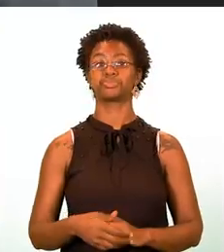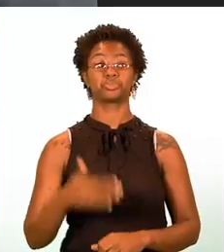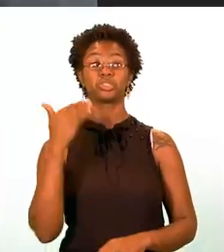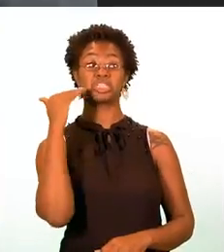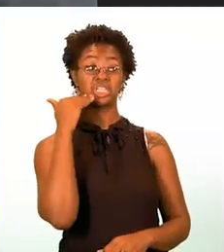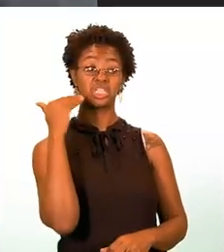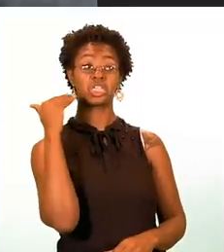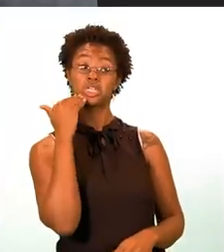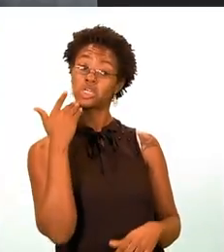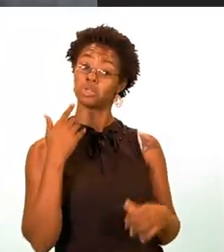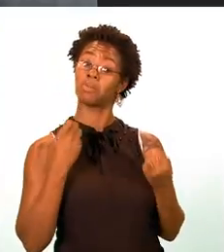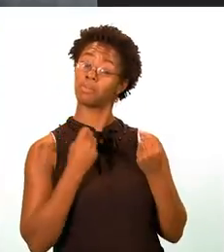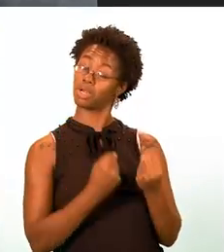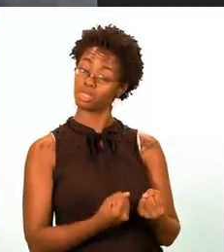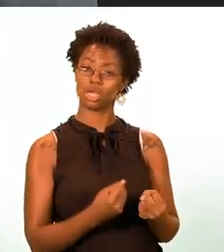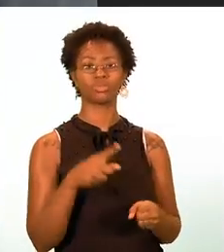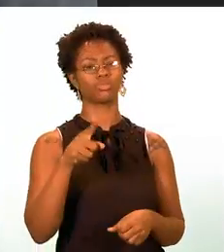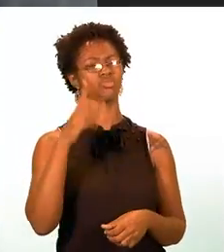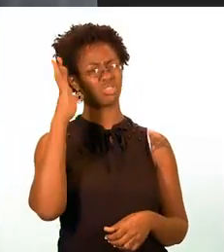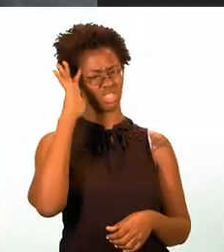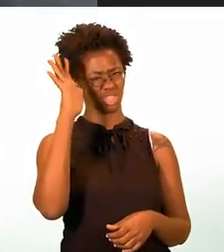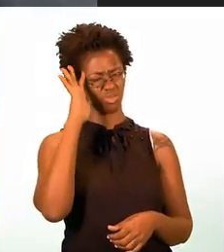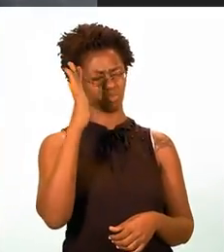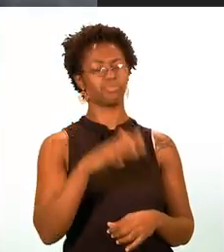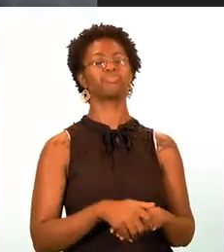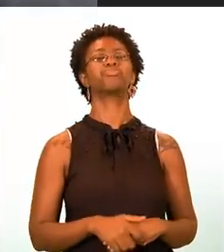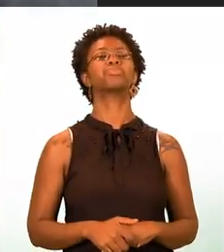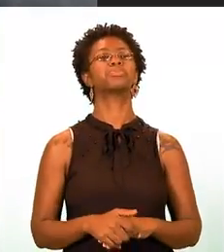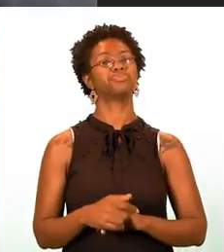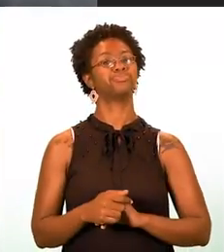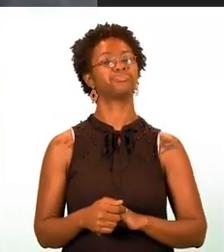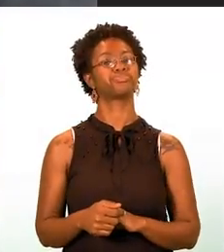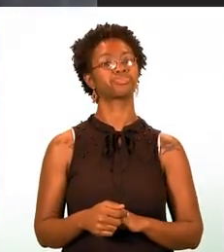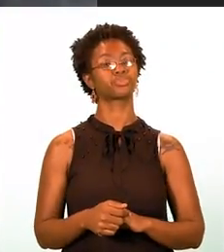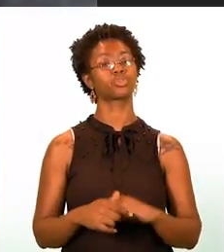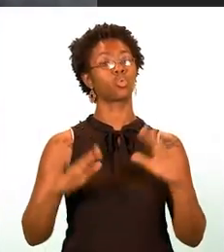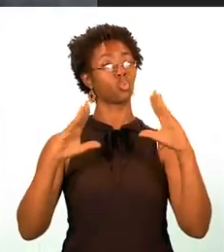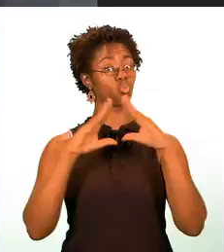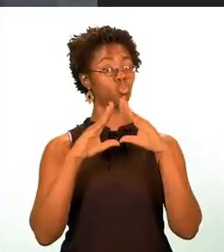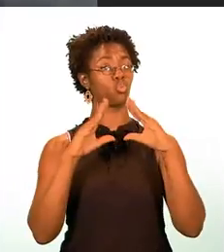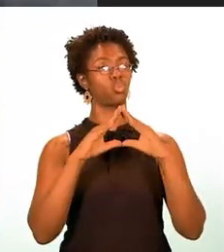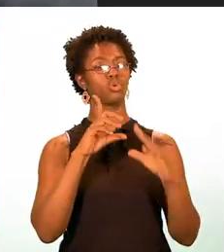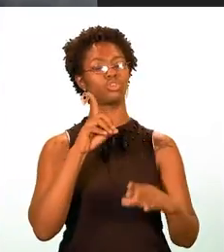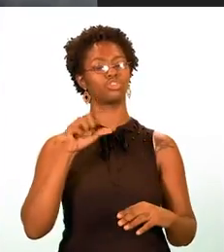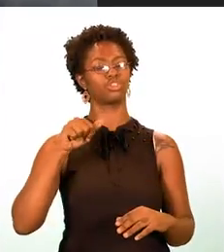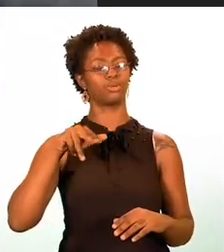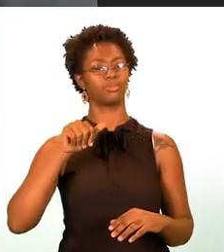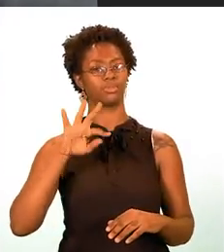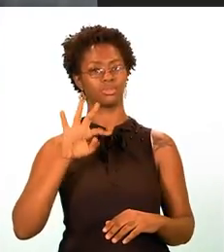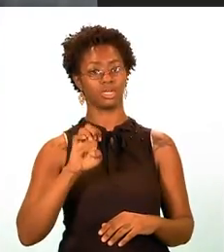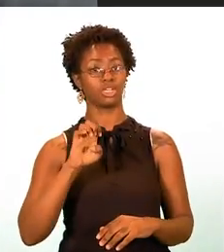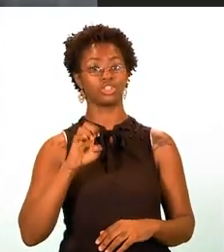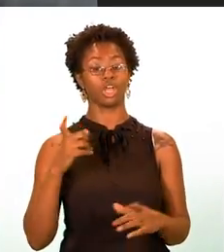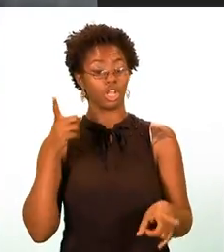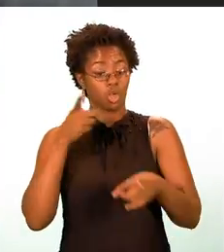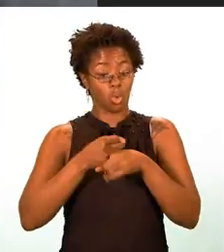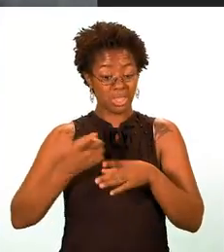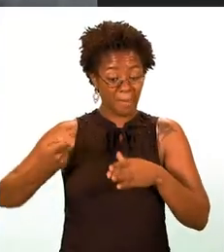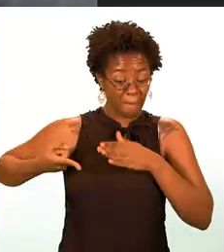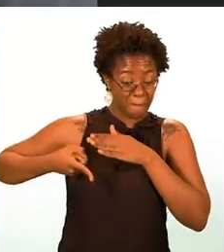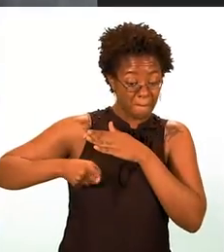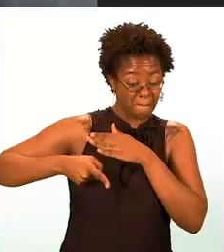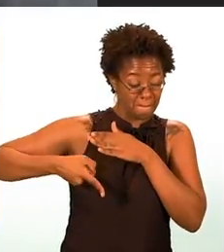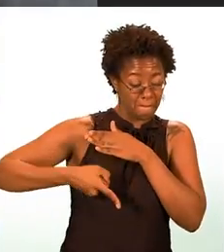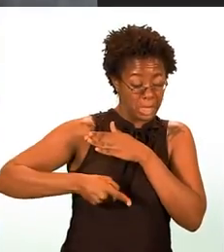é imenso. Só para você ter uma ideia, o diamante, ele é encontrado nas camadas mais profundas